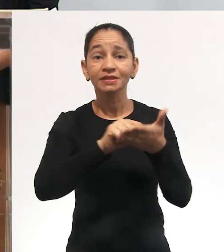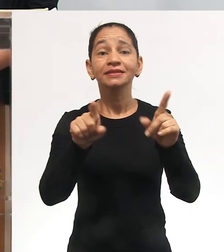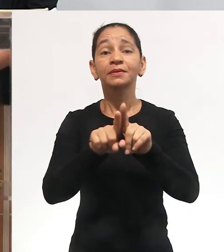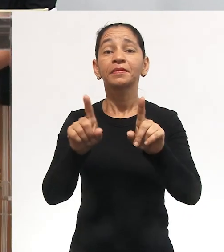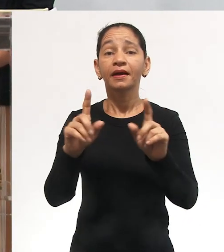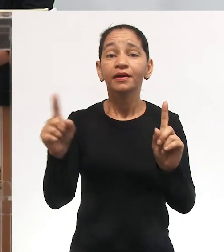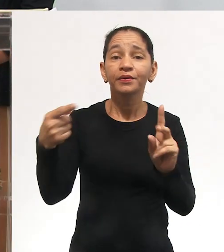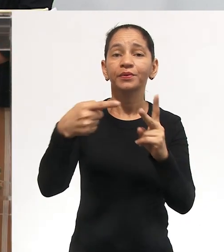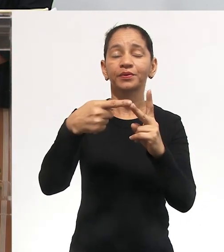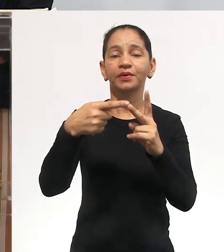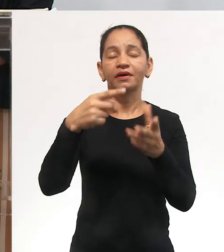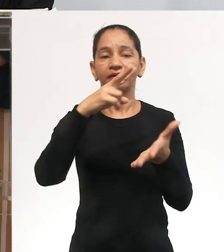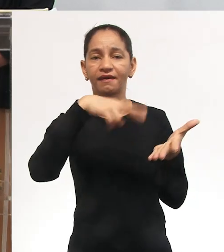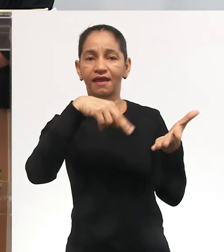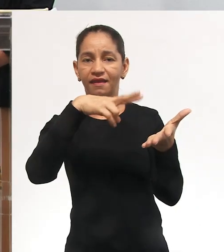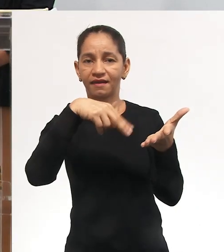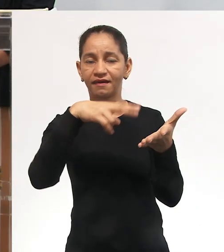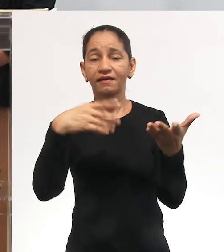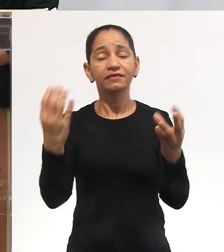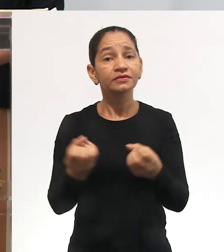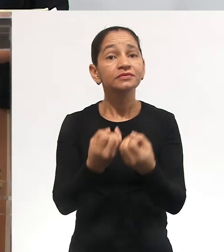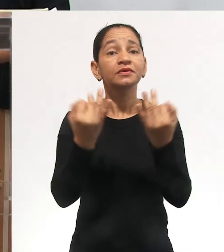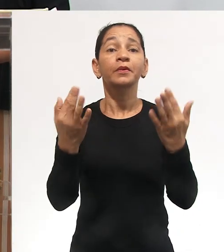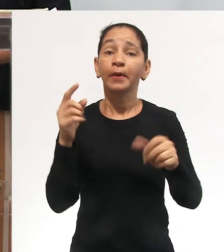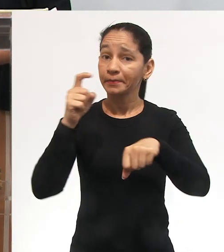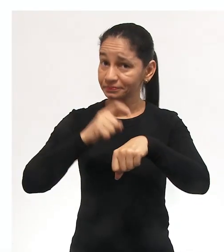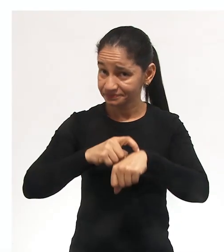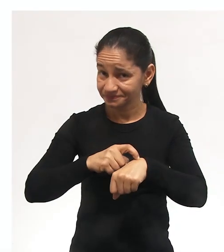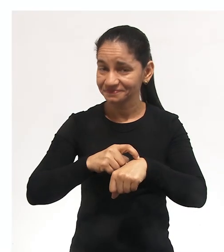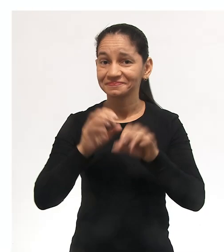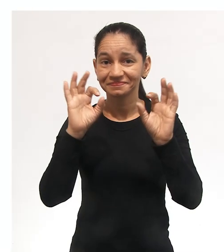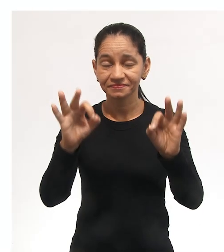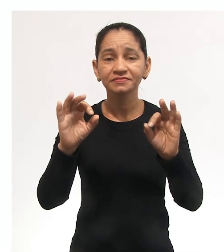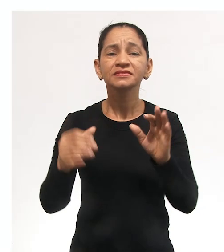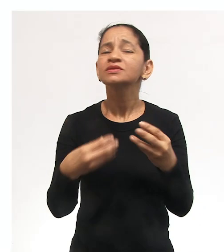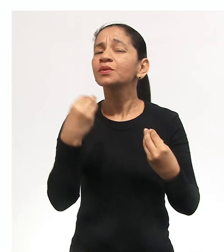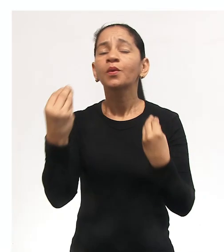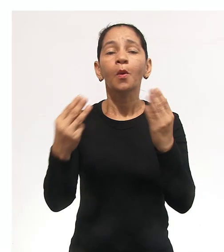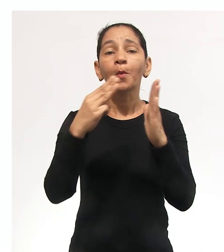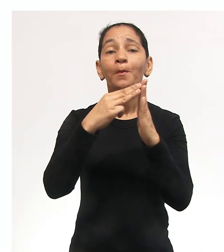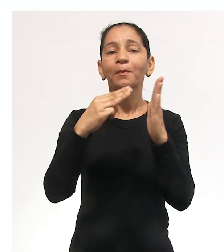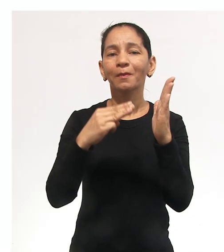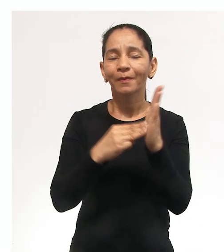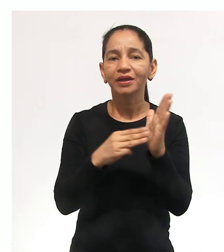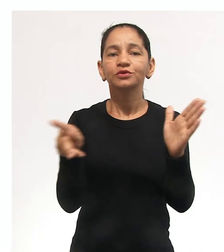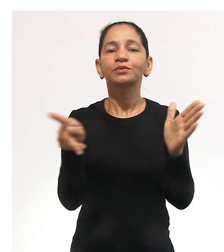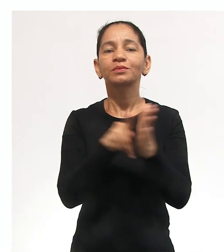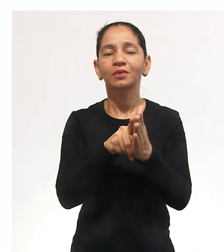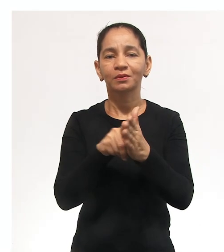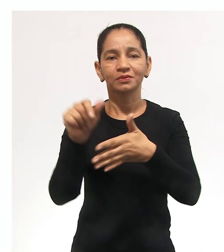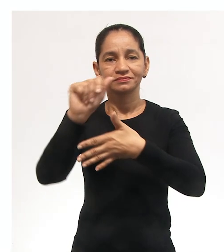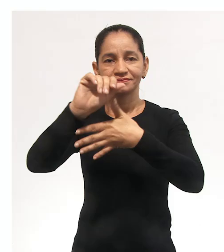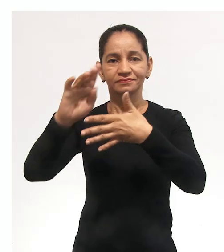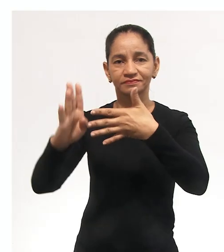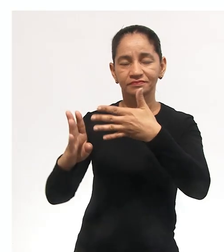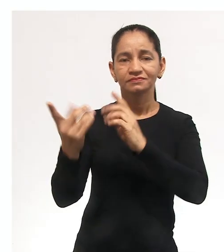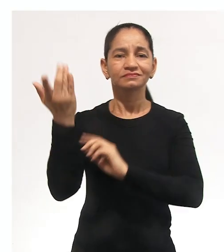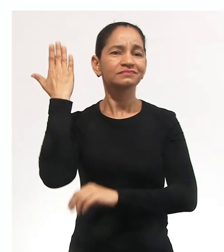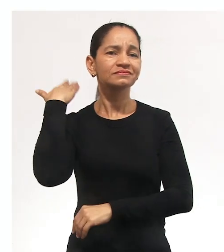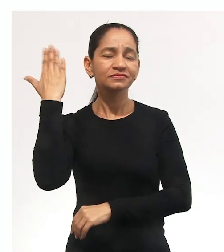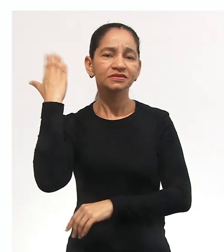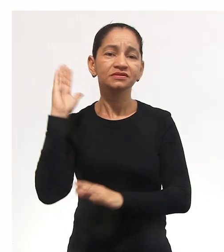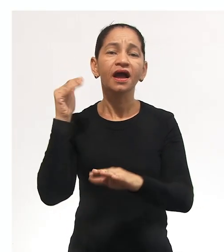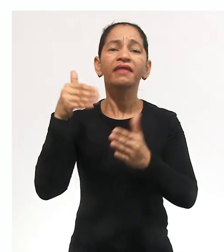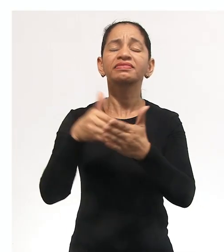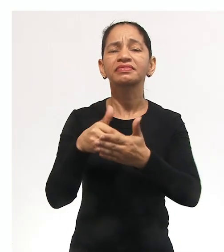na leitura. Então vamos partir para esse momento. Os primeiros métodos de alfabetização, Antiguidade e